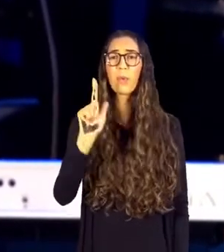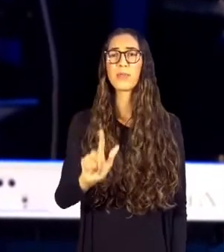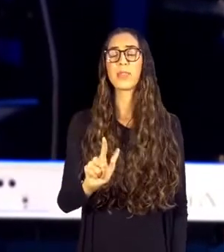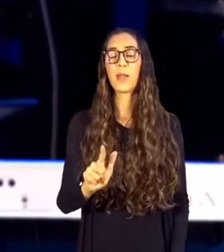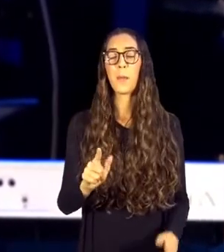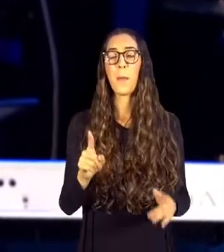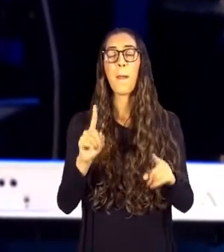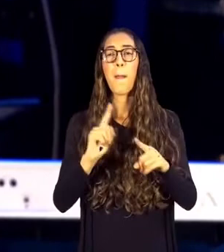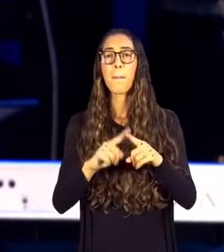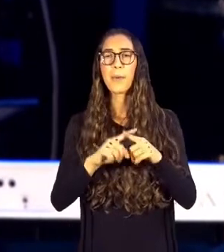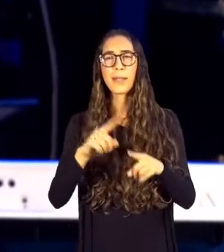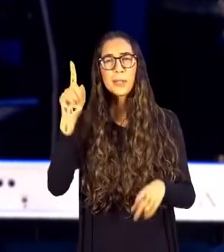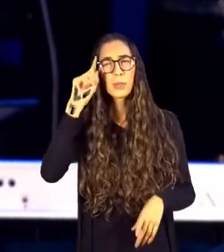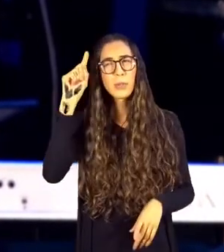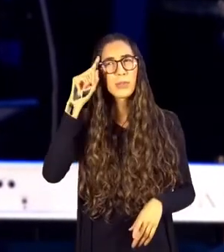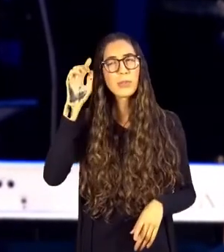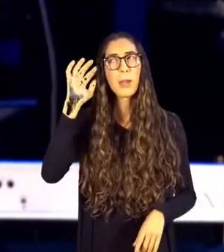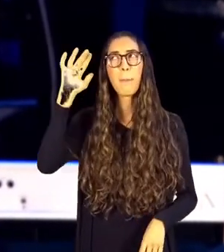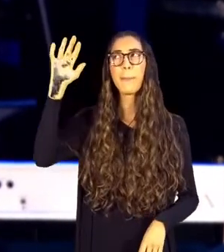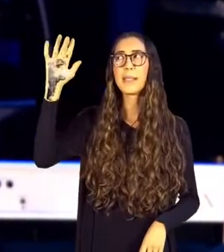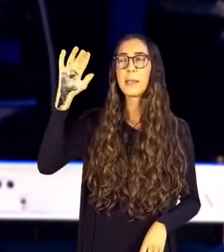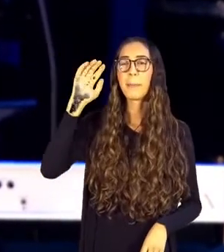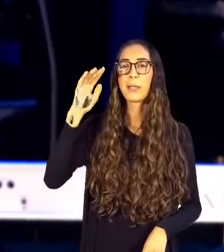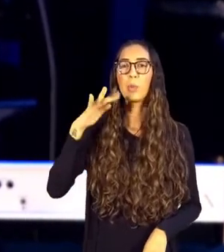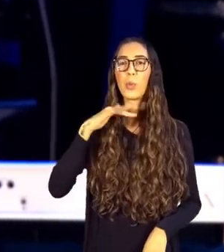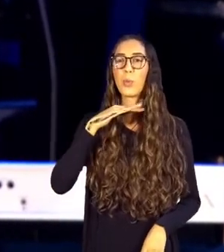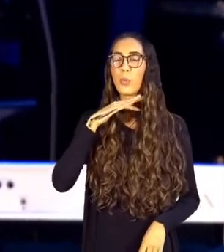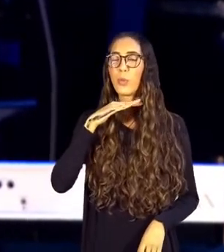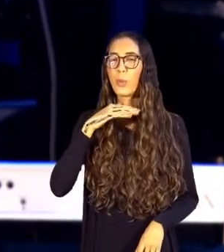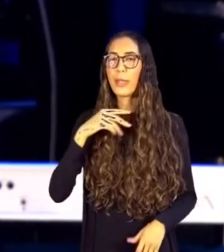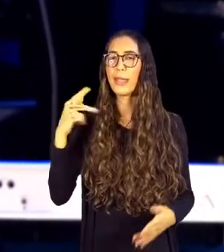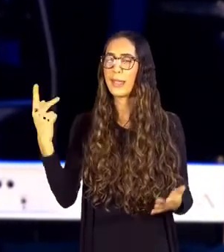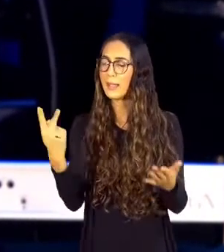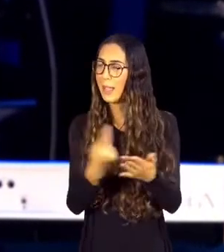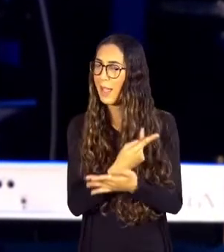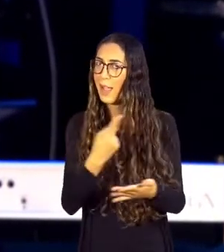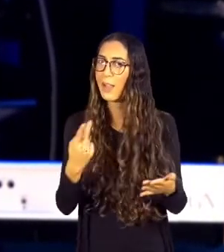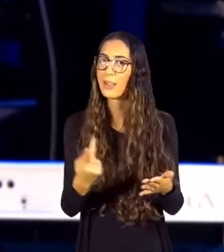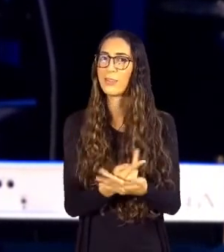de derrota, pensamento de tristeza, pensamento de acabar com tudo que eu não aguento mais viver.